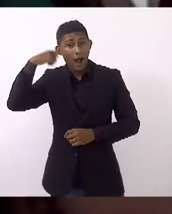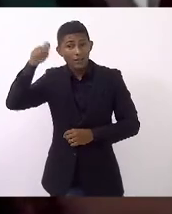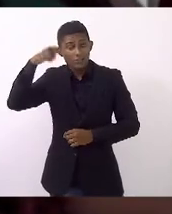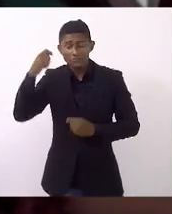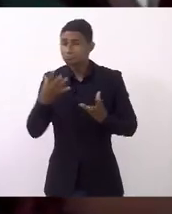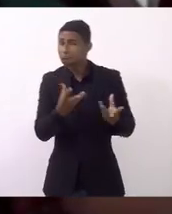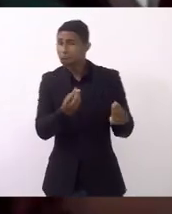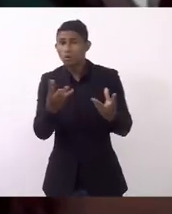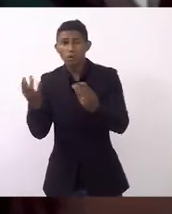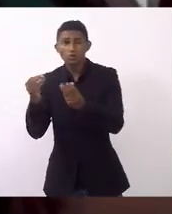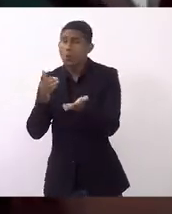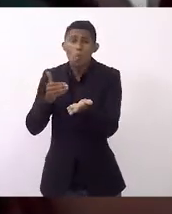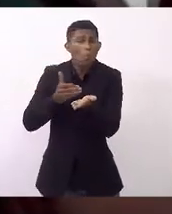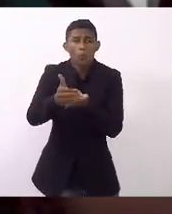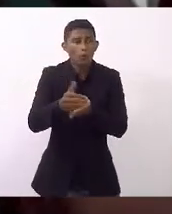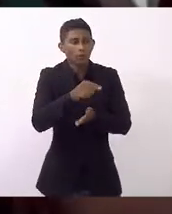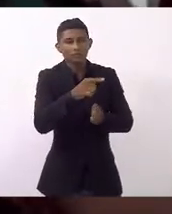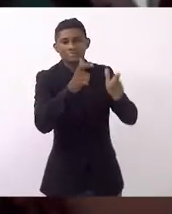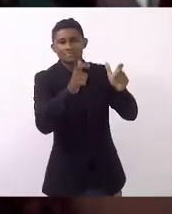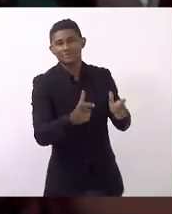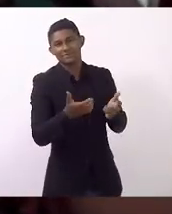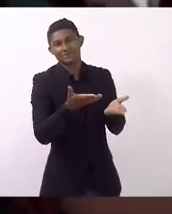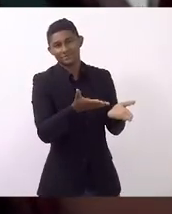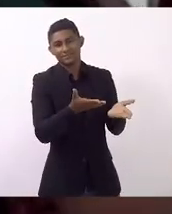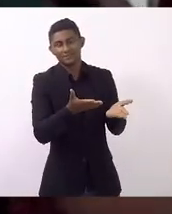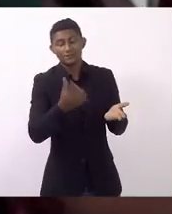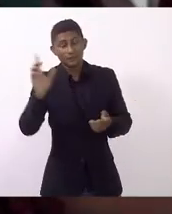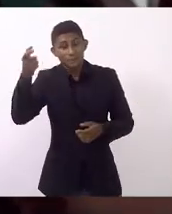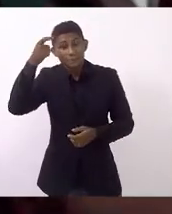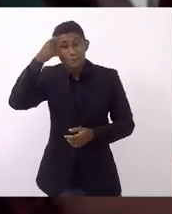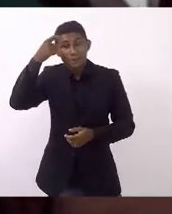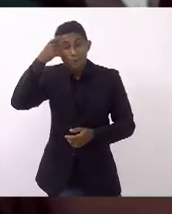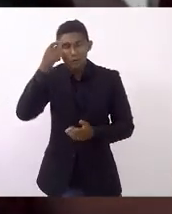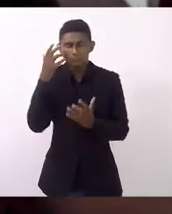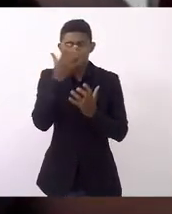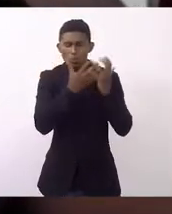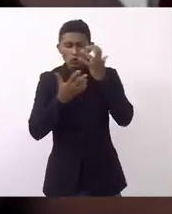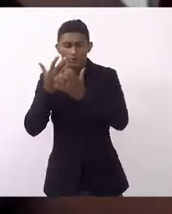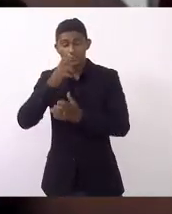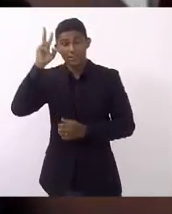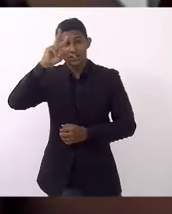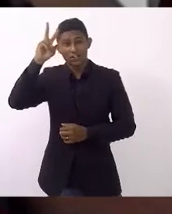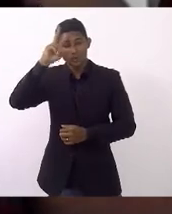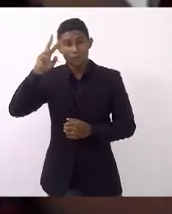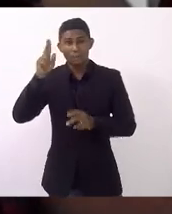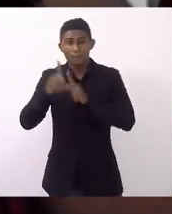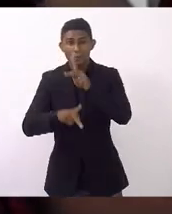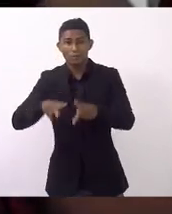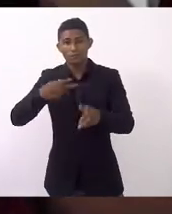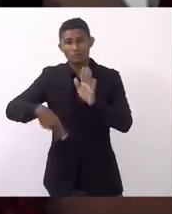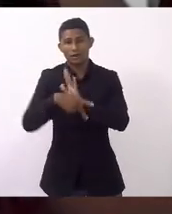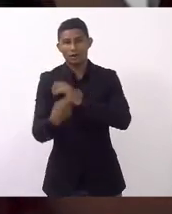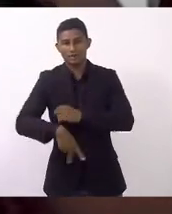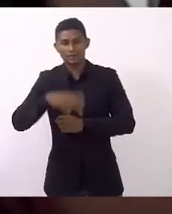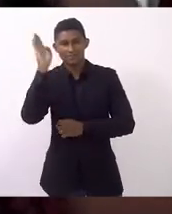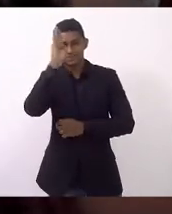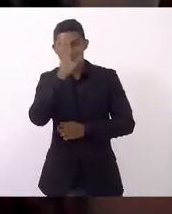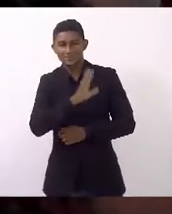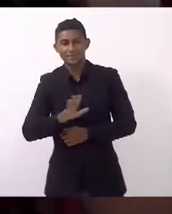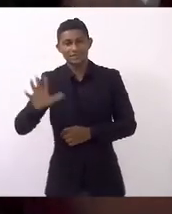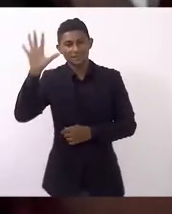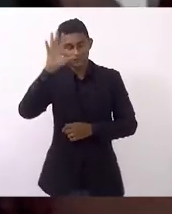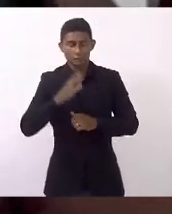importantes para a memória musical, afetiva, da história do povo brasileiro. E a Rádio MEC, né? A gente está